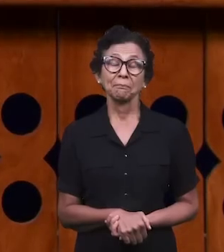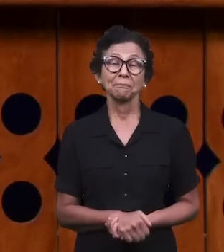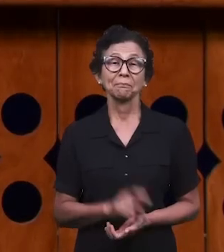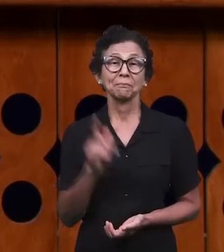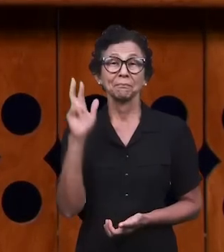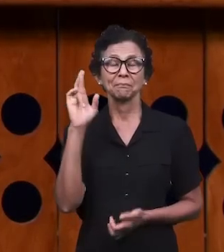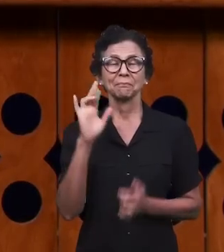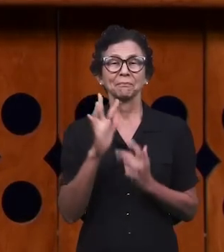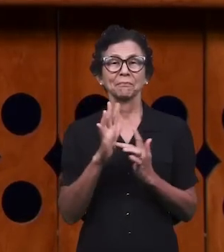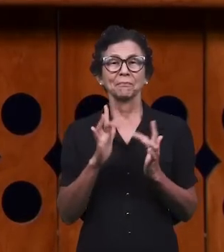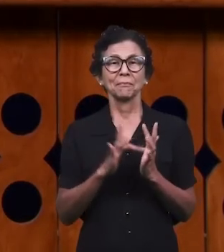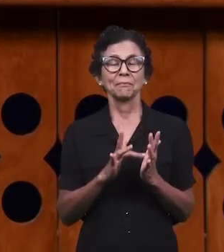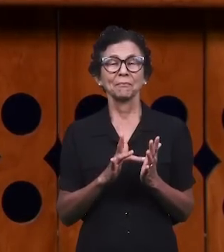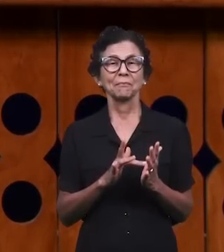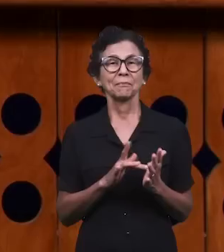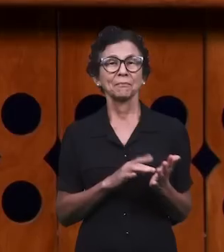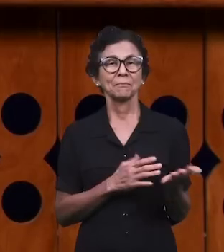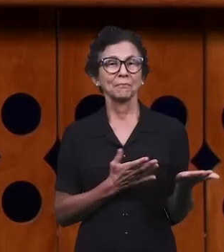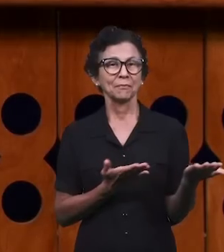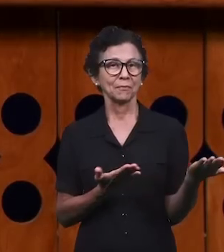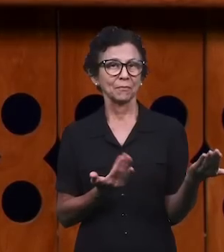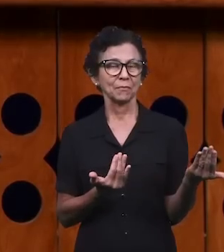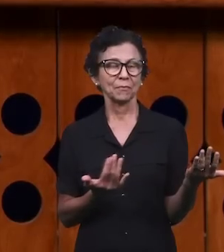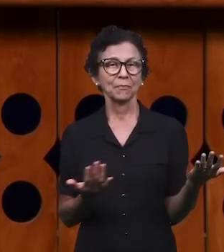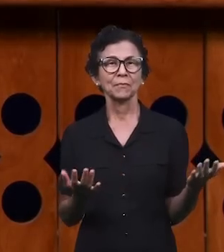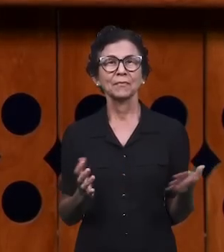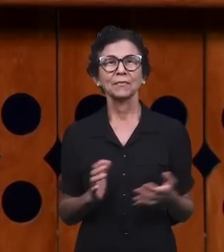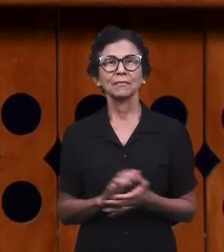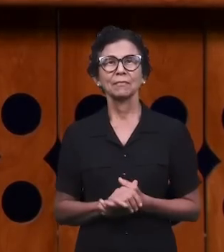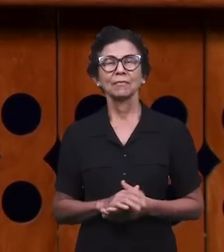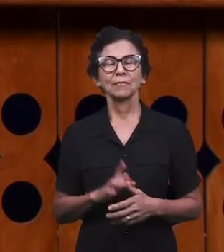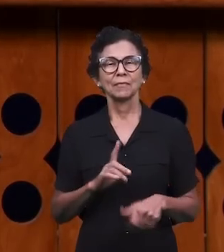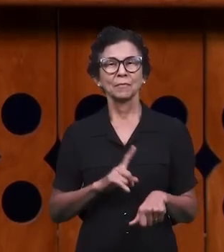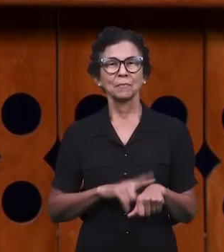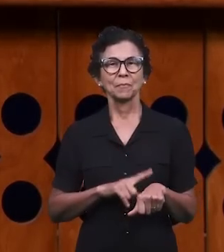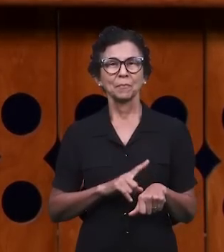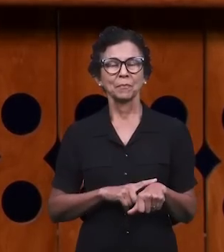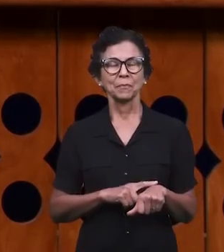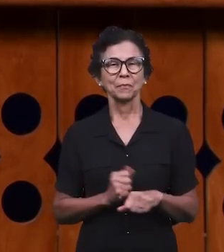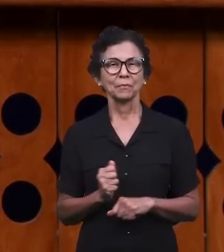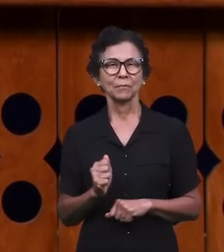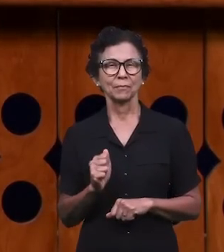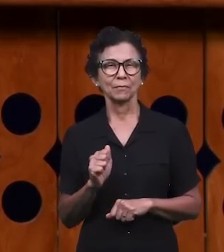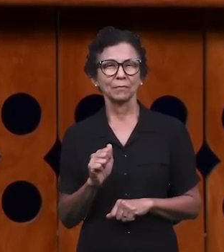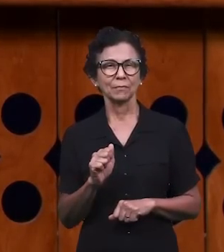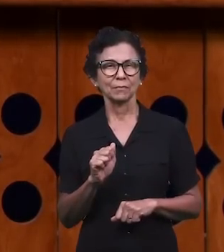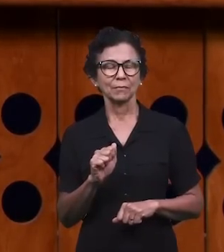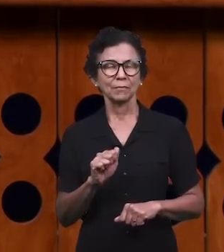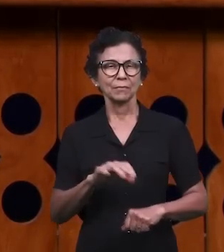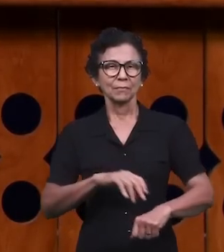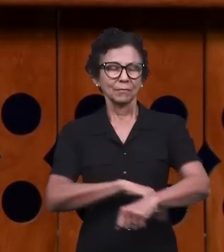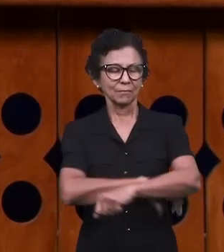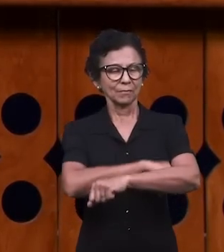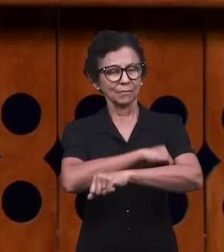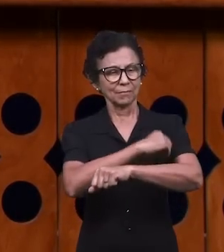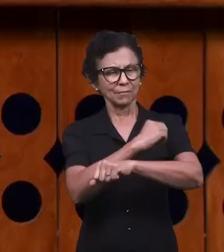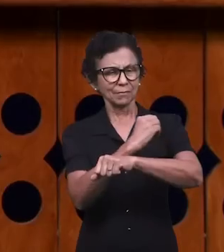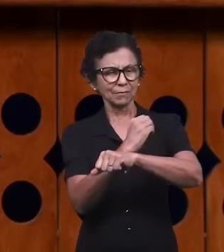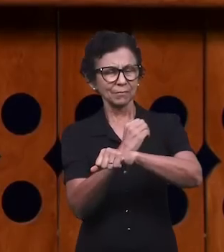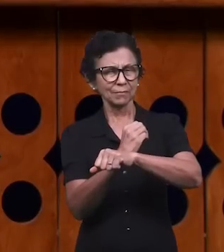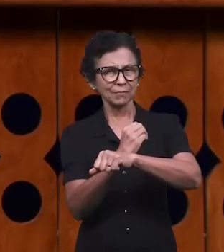A paz do Senhor Jesus, jovens, nessa tarde aqui, início de noite, queria saudar a todos